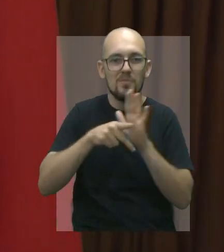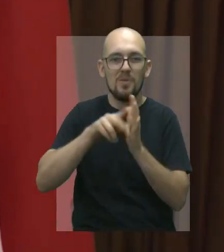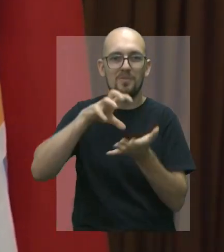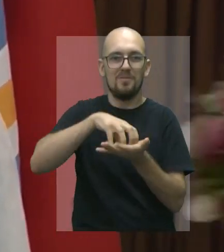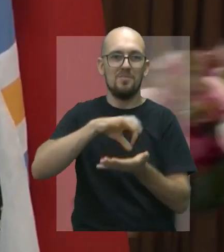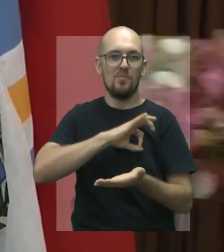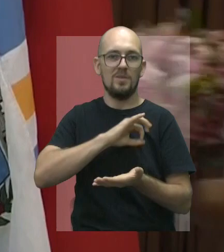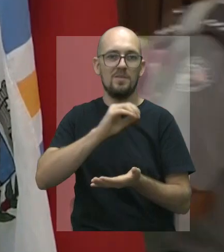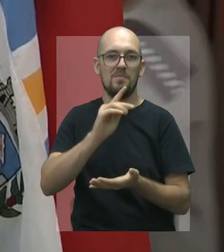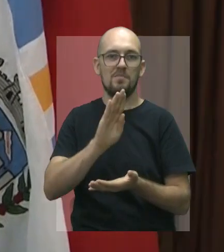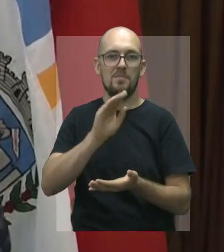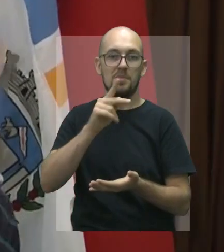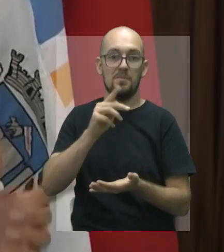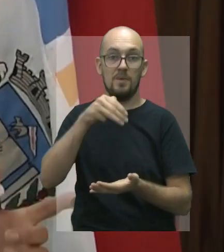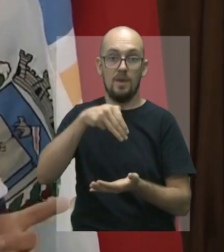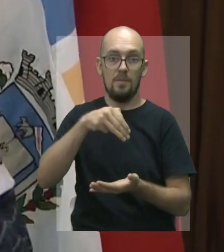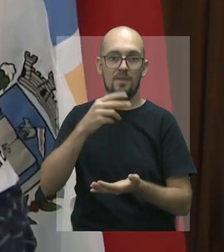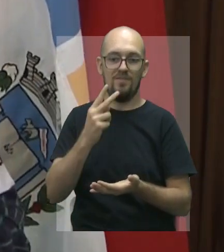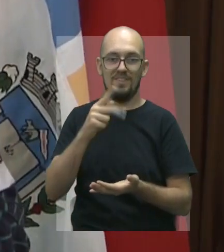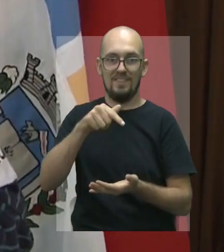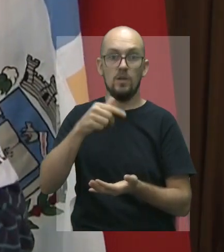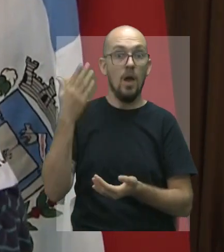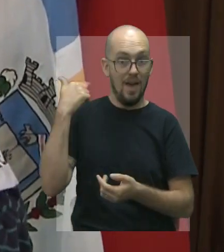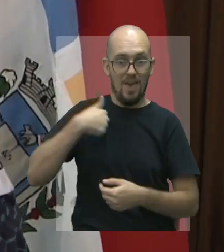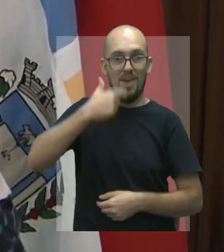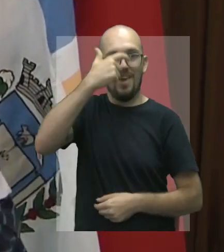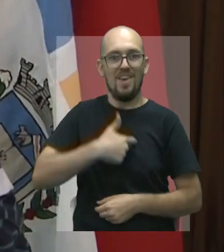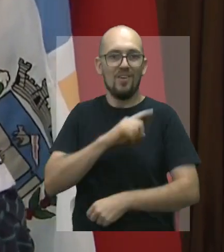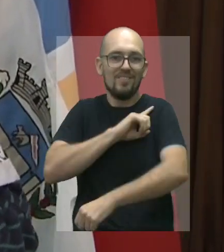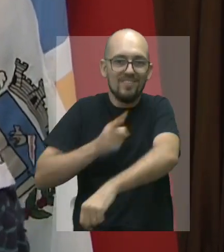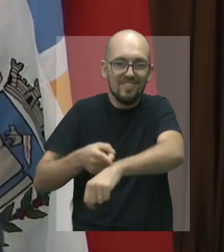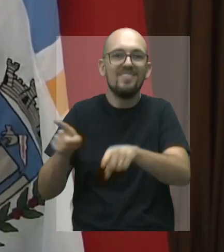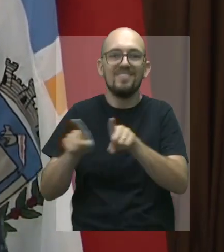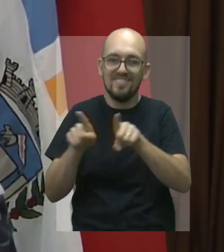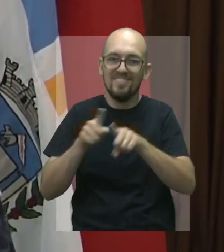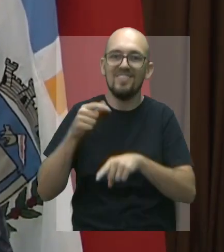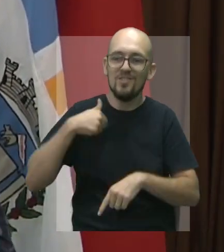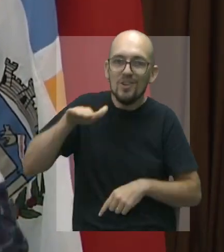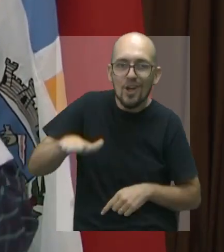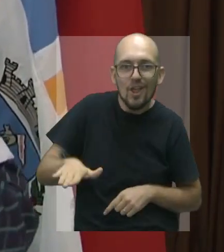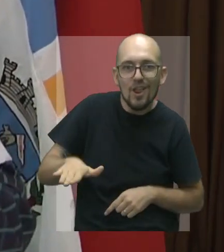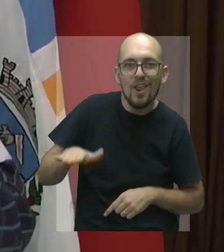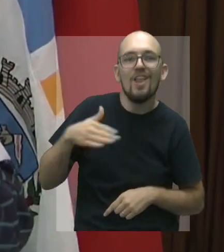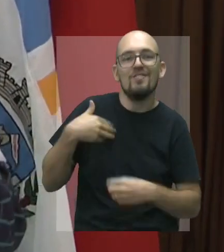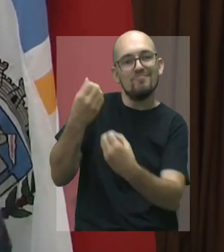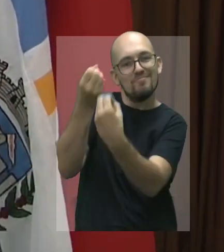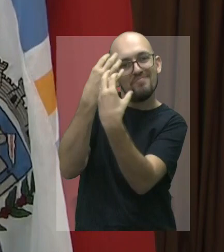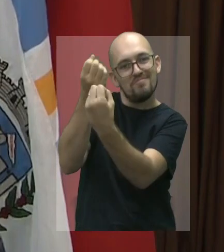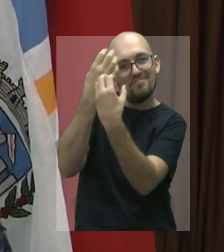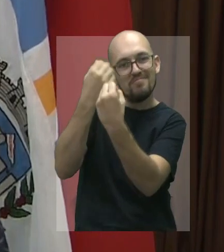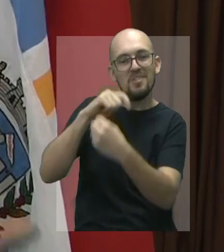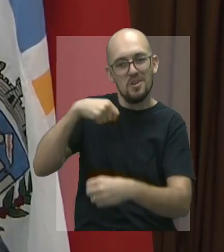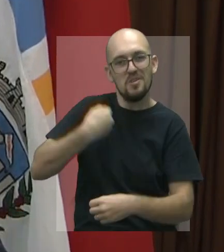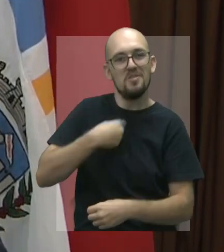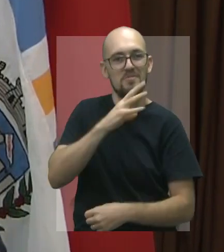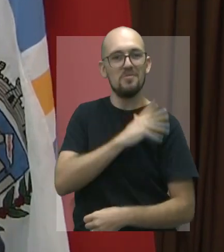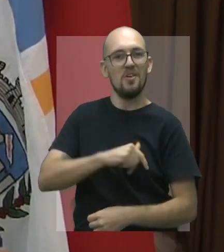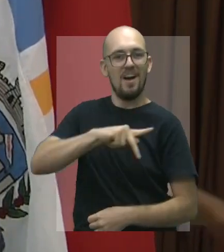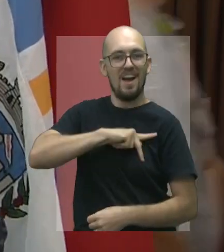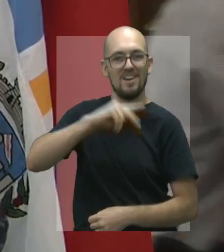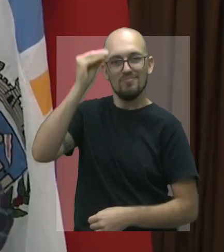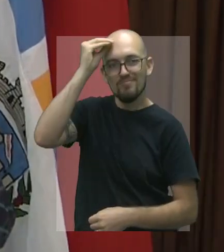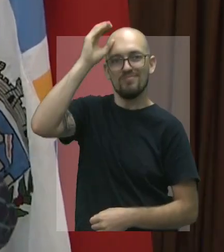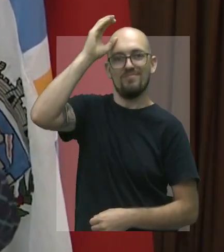do Interior. Eu mesmo, naquele ano, tive a oportunidade de participar do programa, ser um proerdiano. À época, a